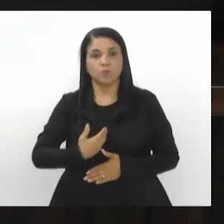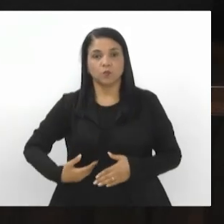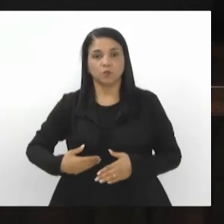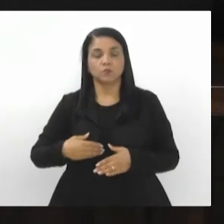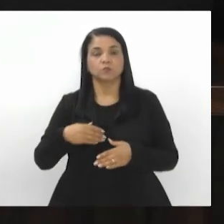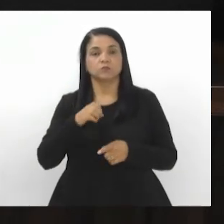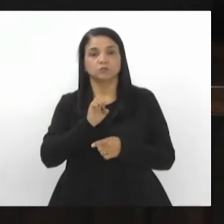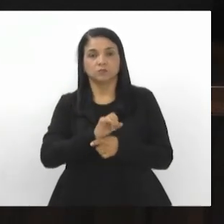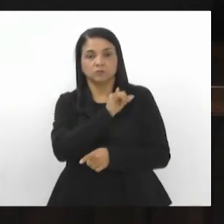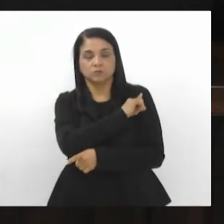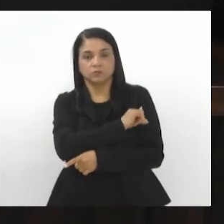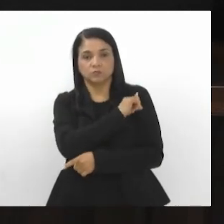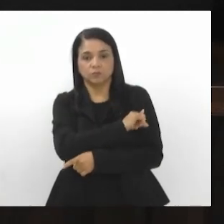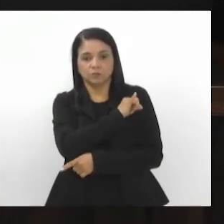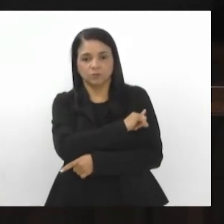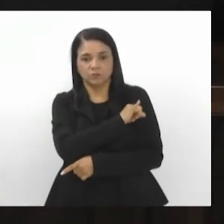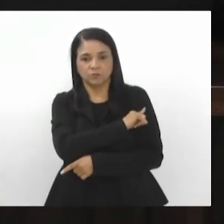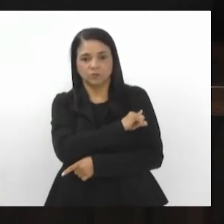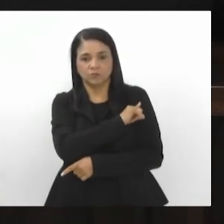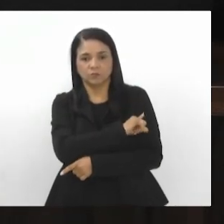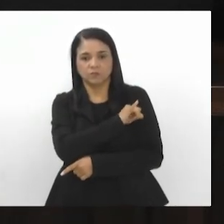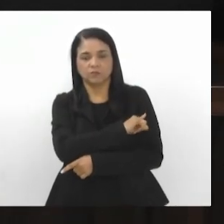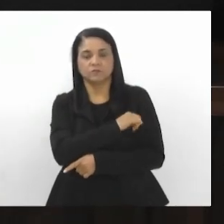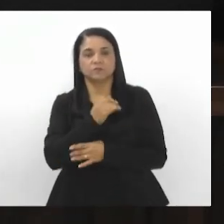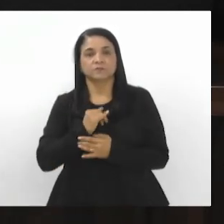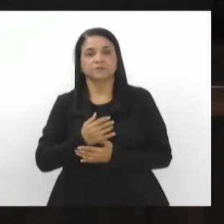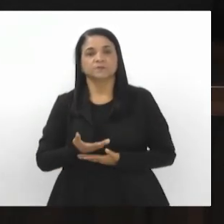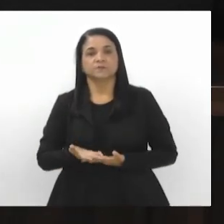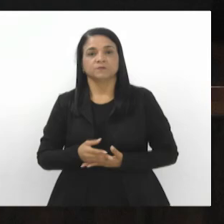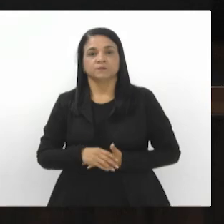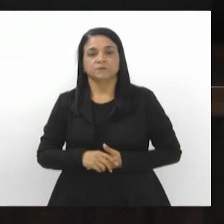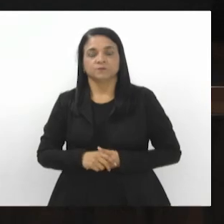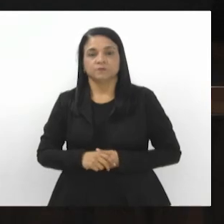do Estado do Rio de Janeiro, na forma que menciona.